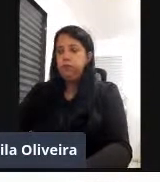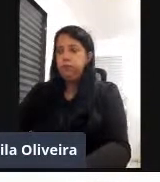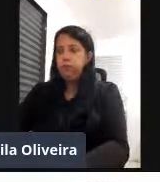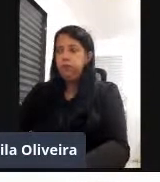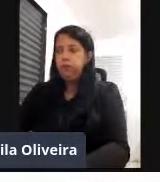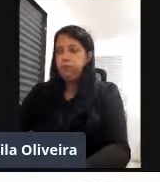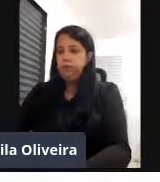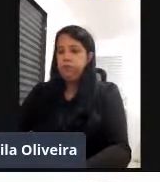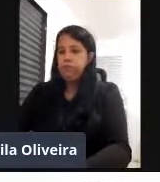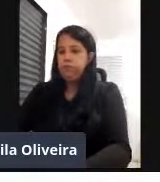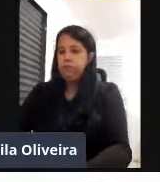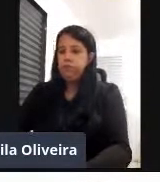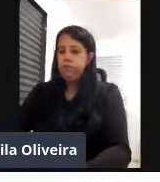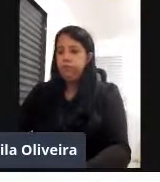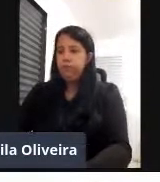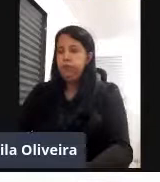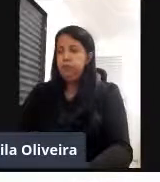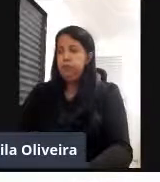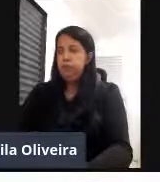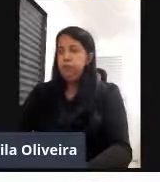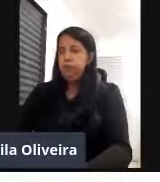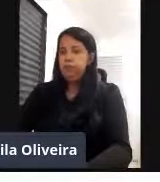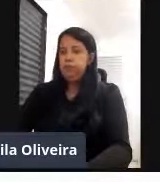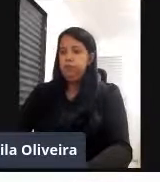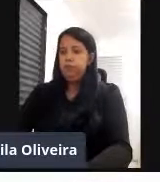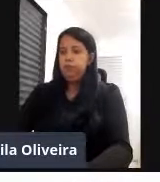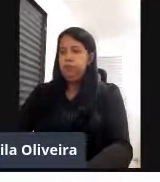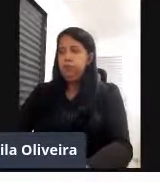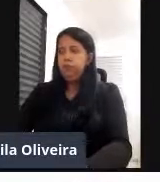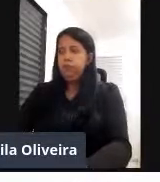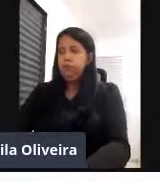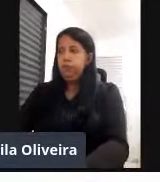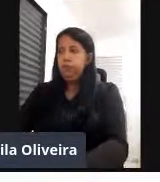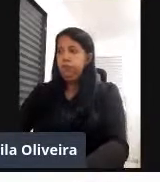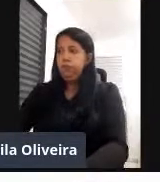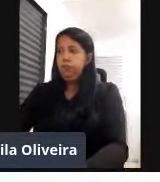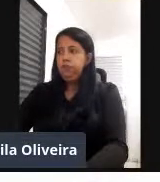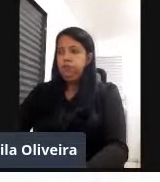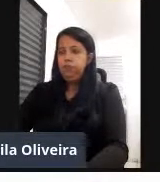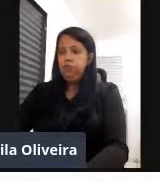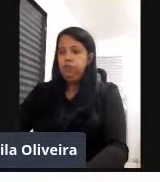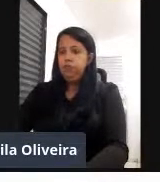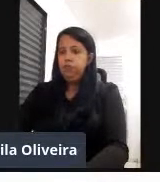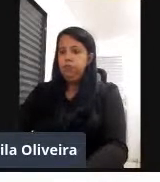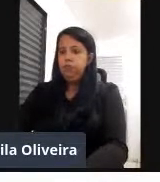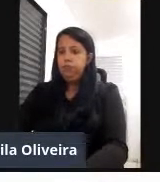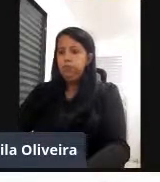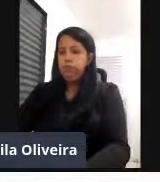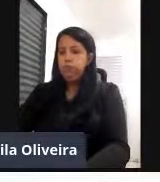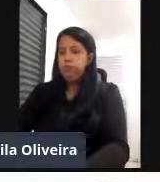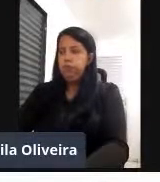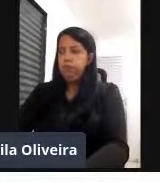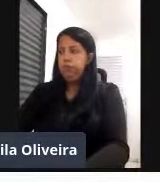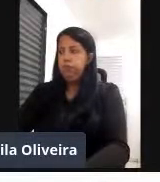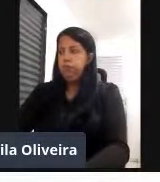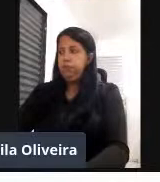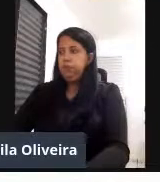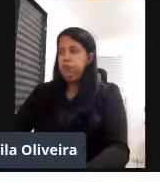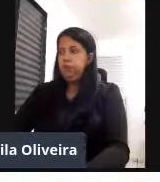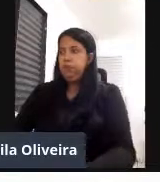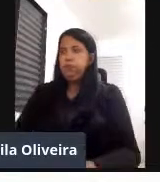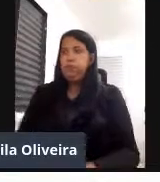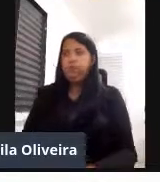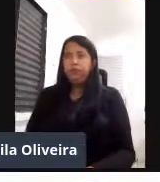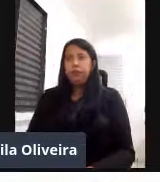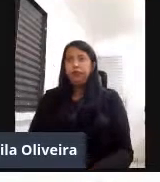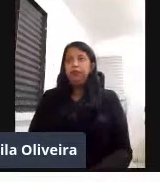Então, tem 2021, 2020, 2017. Eu poderia classificar aqui, por exemplo, por